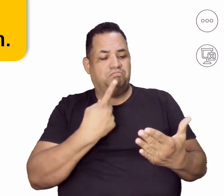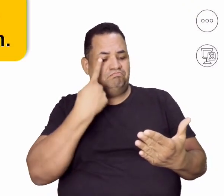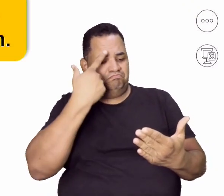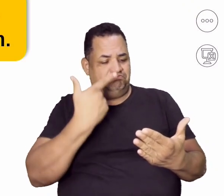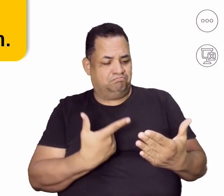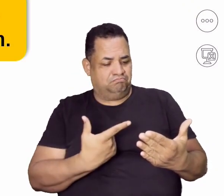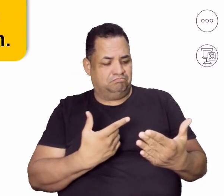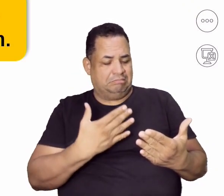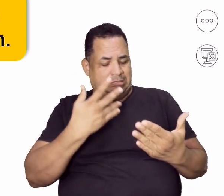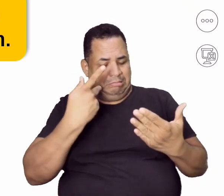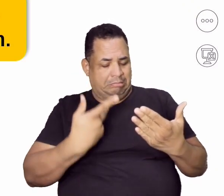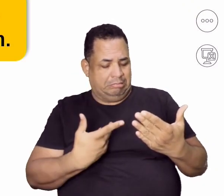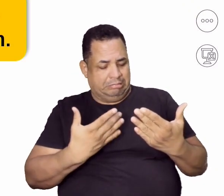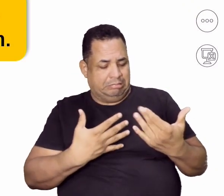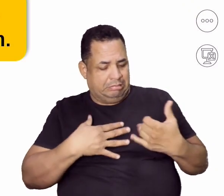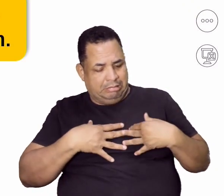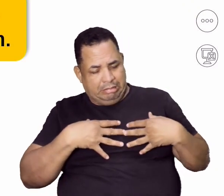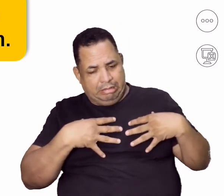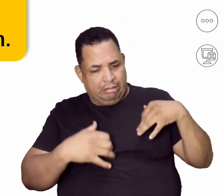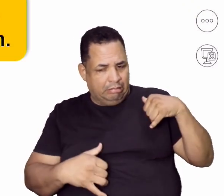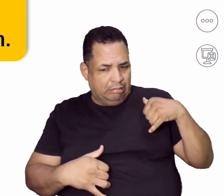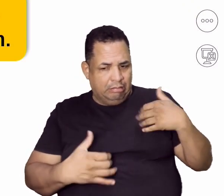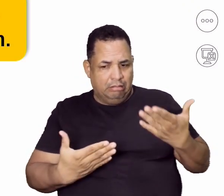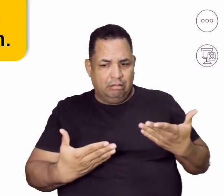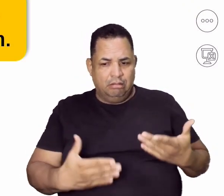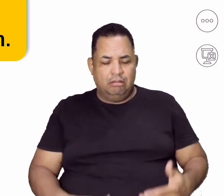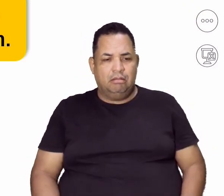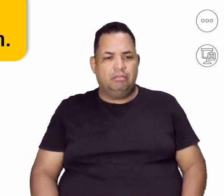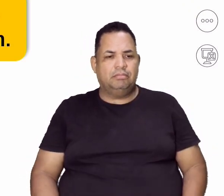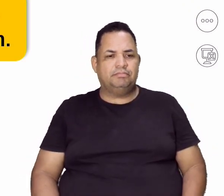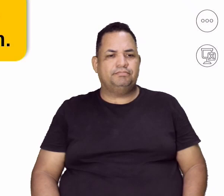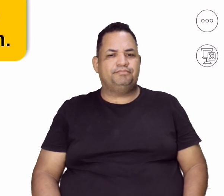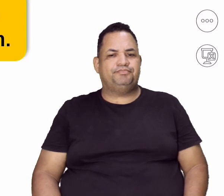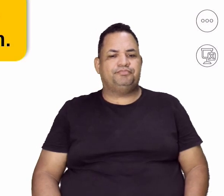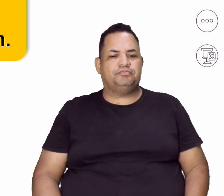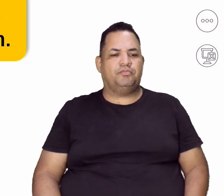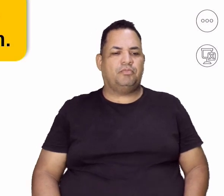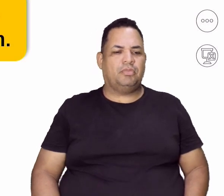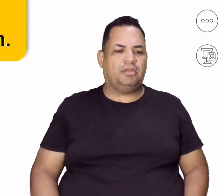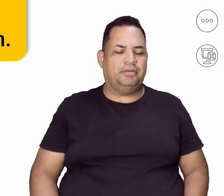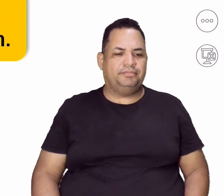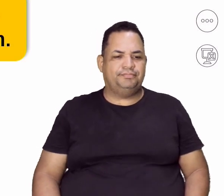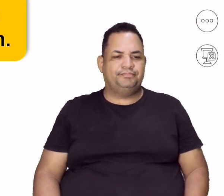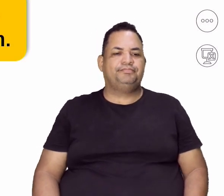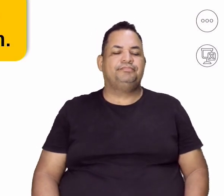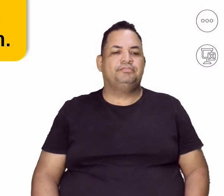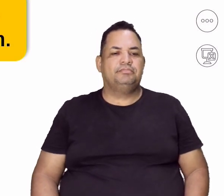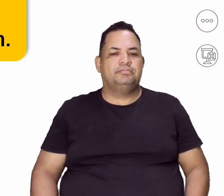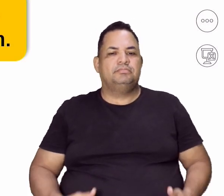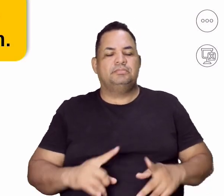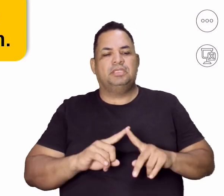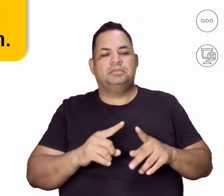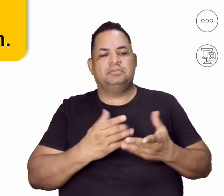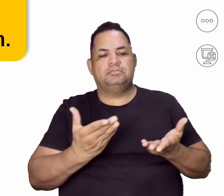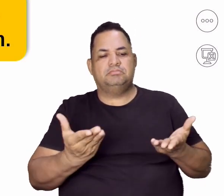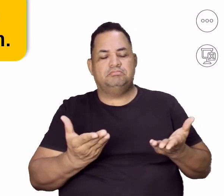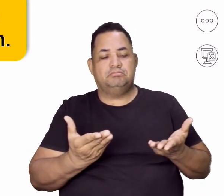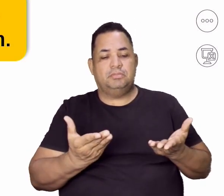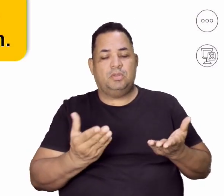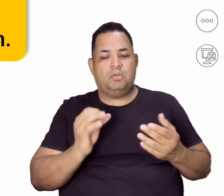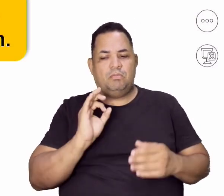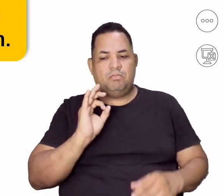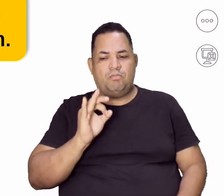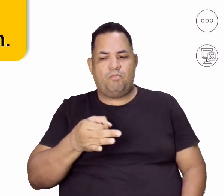desestruturada, desajustada. Isso pode acontecer. Claro que a gente não pode ficar dando tanta brecha assim pra isso,